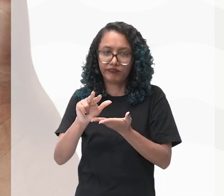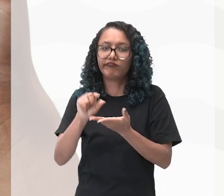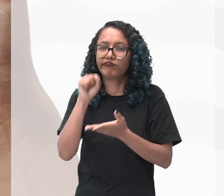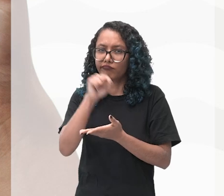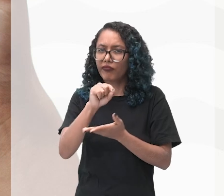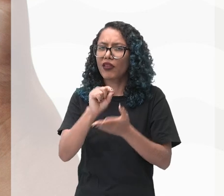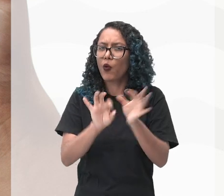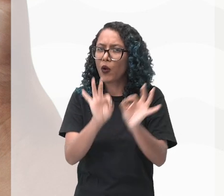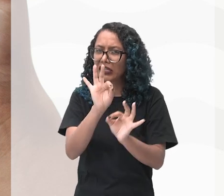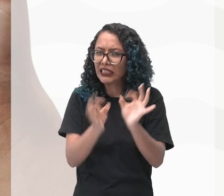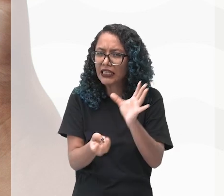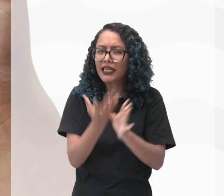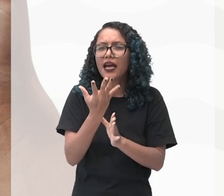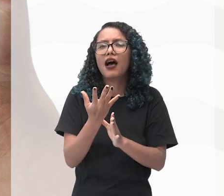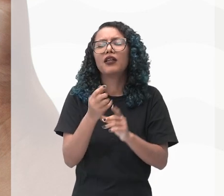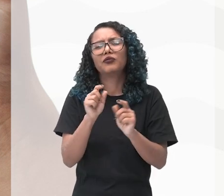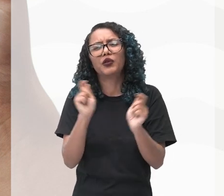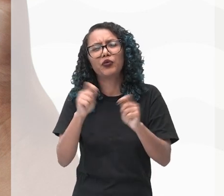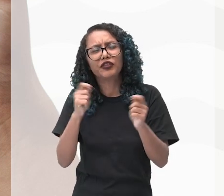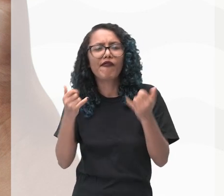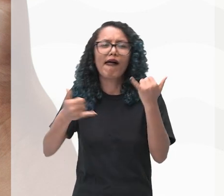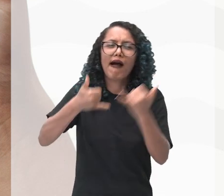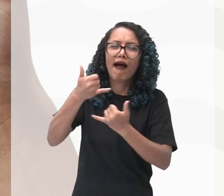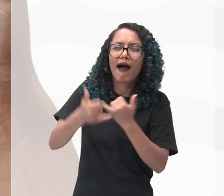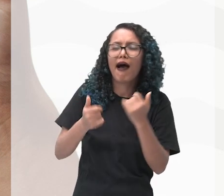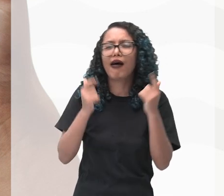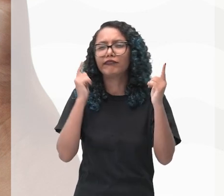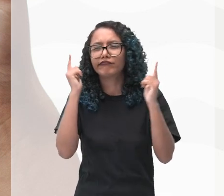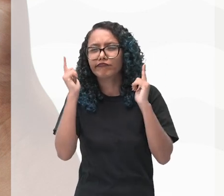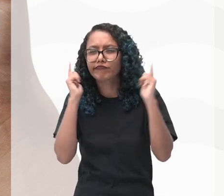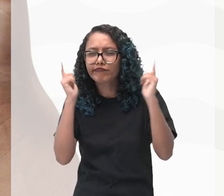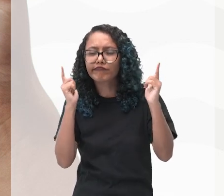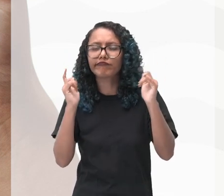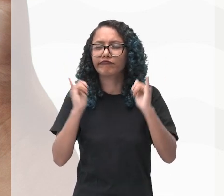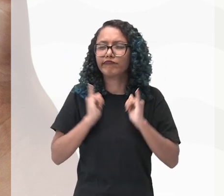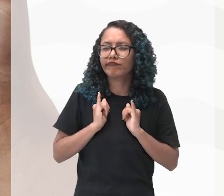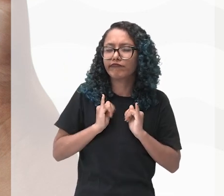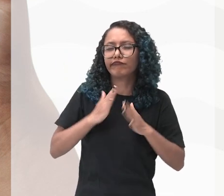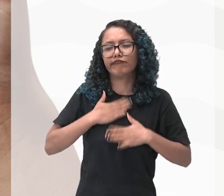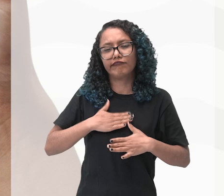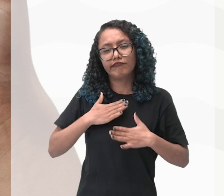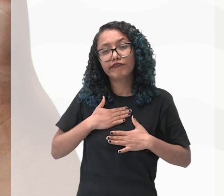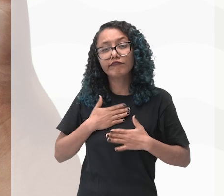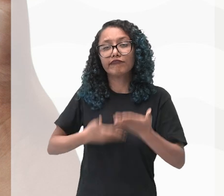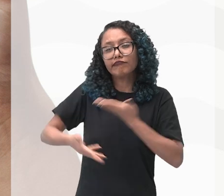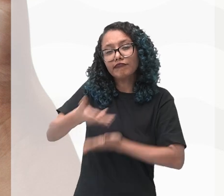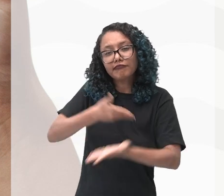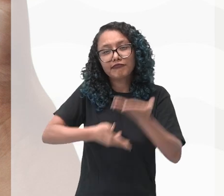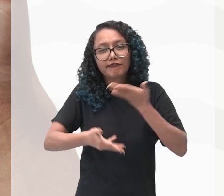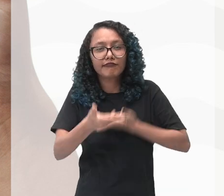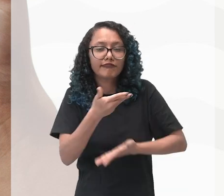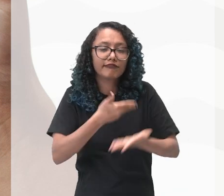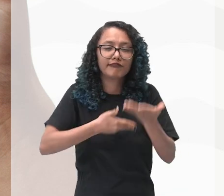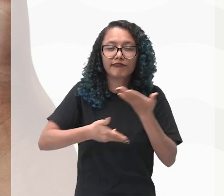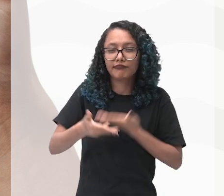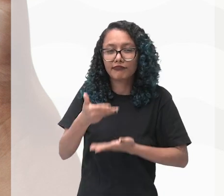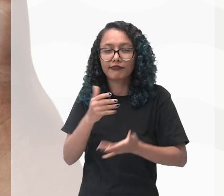Essas plataformas, elas são projetadas para proporcionar